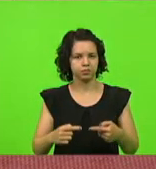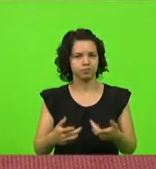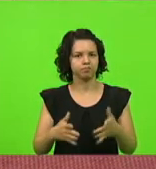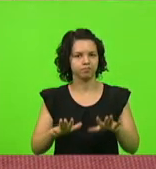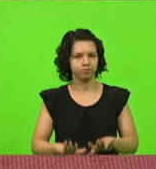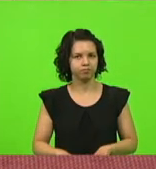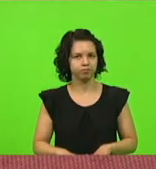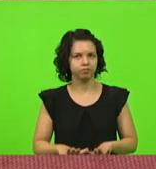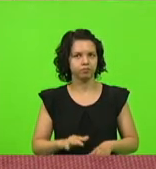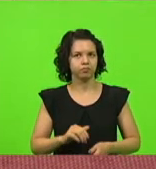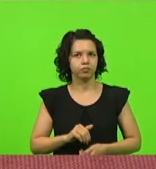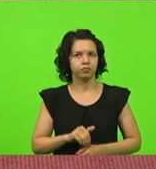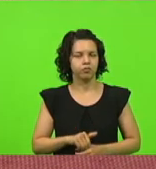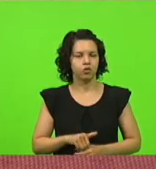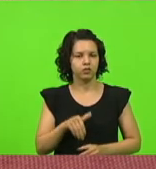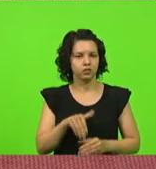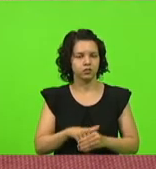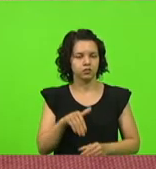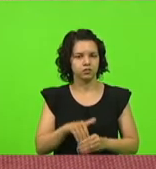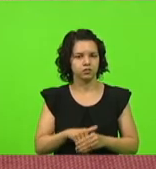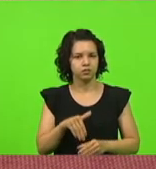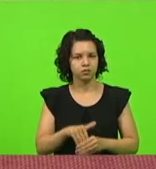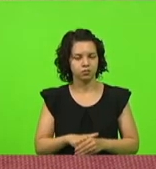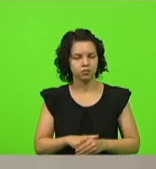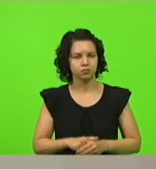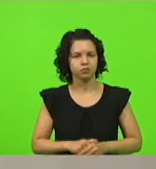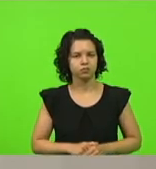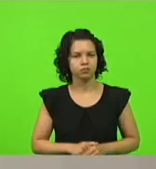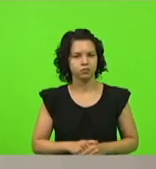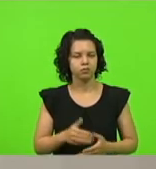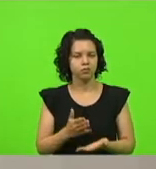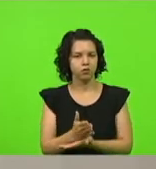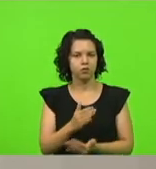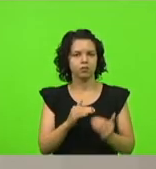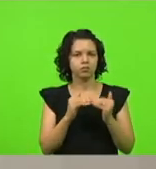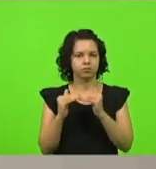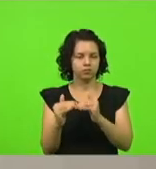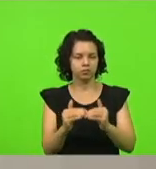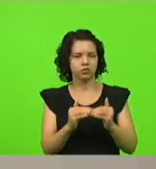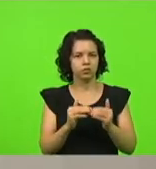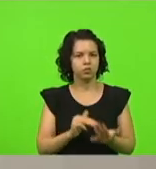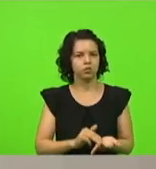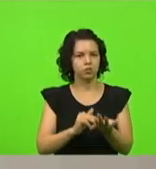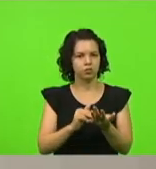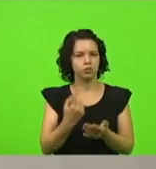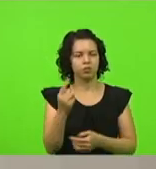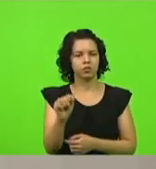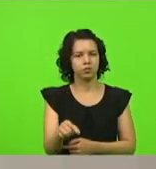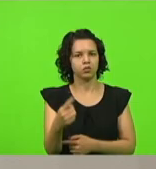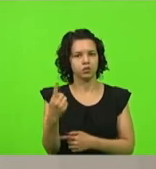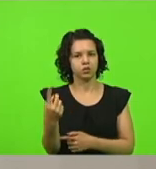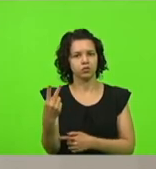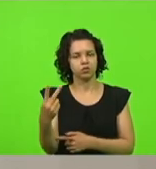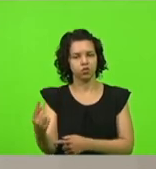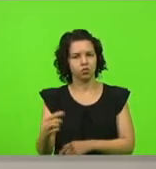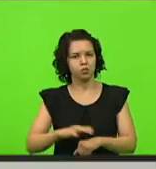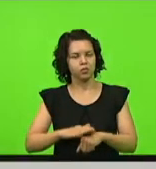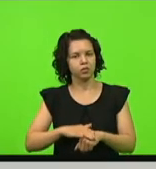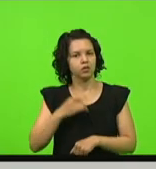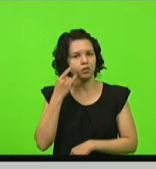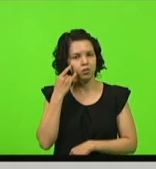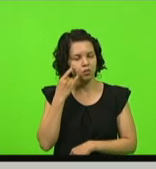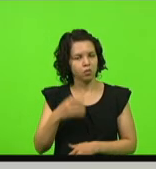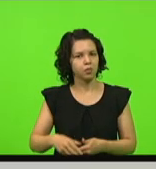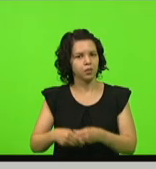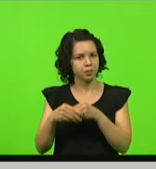queira discutir em votação, deputados que aprovam, permaneçam como se encontram. Aprovado por unanimidade. Moção 1121, autor deputado Mauro de Nadal,